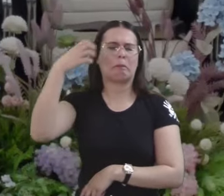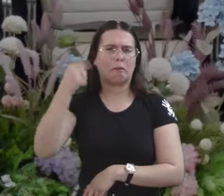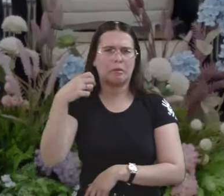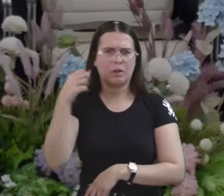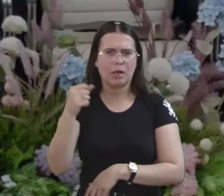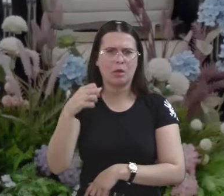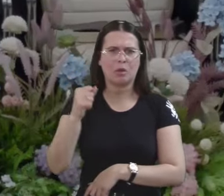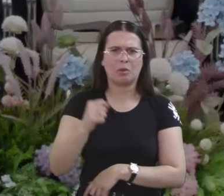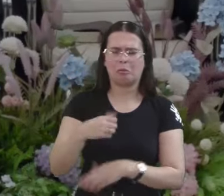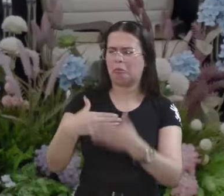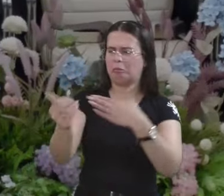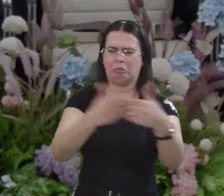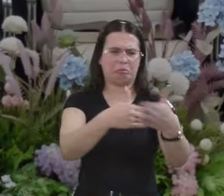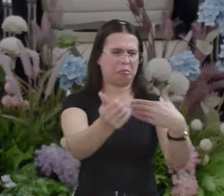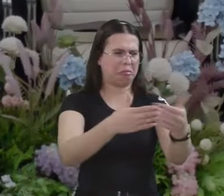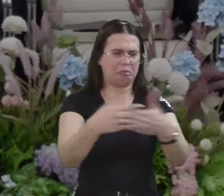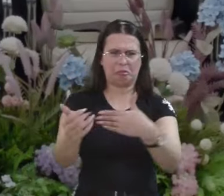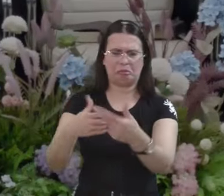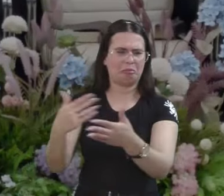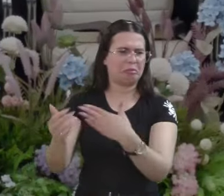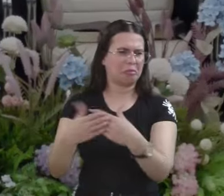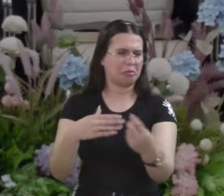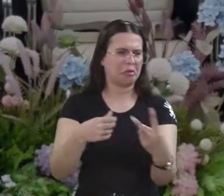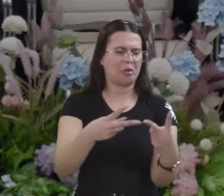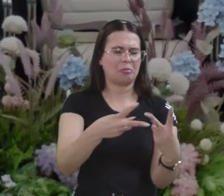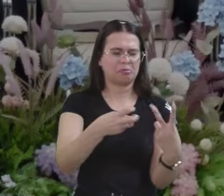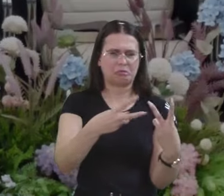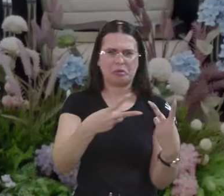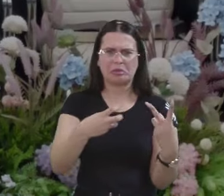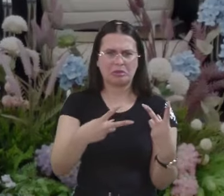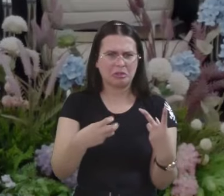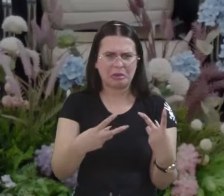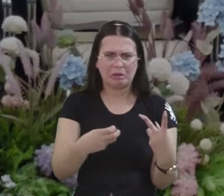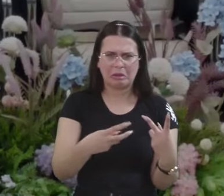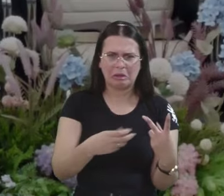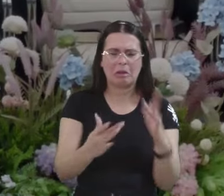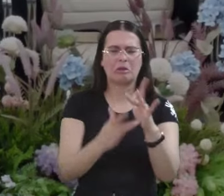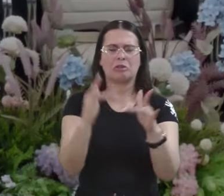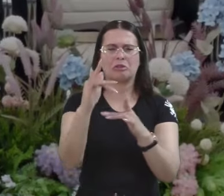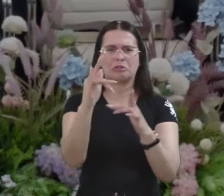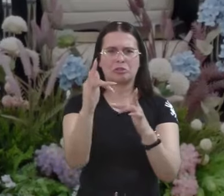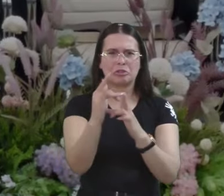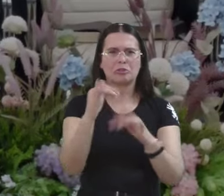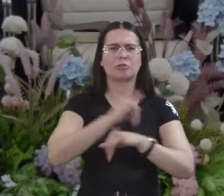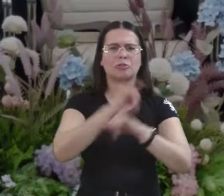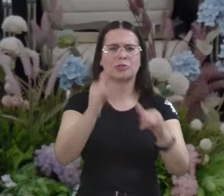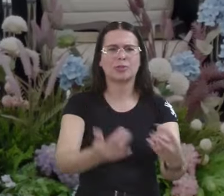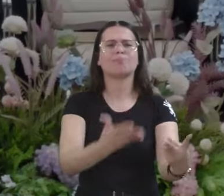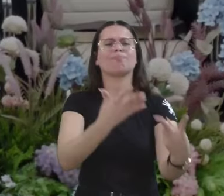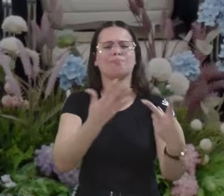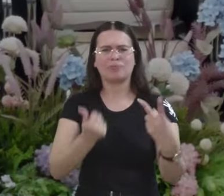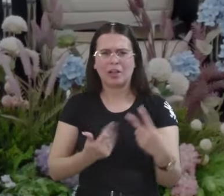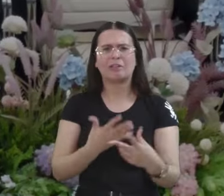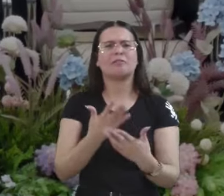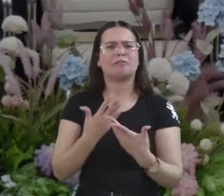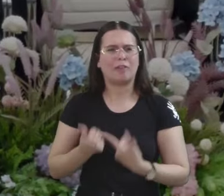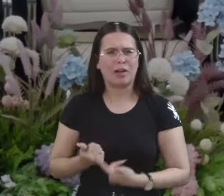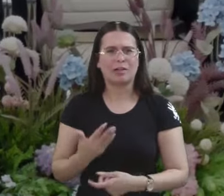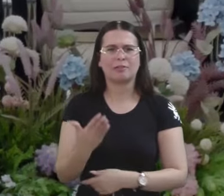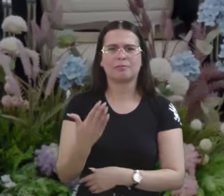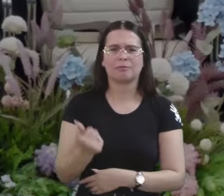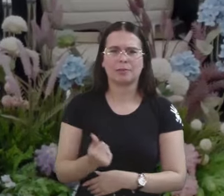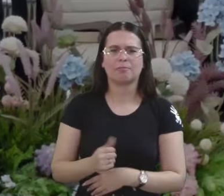Qualquer nacionalidade, Jesus disse, venha, venha, venha, venha, eu tenho inclusão, aleluia,